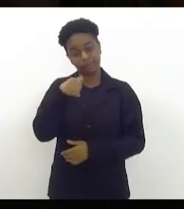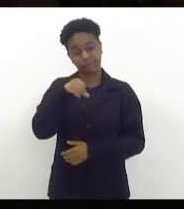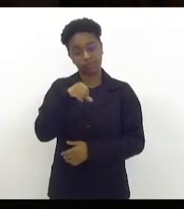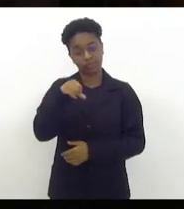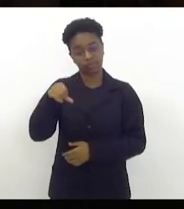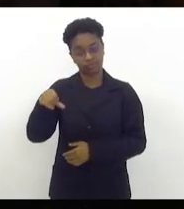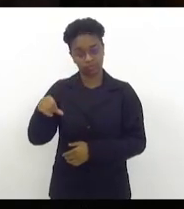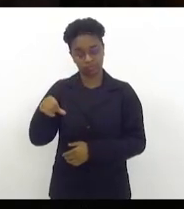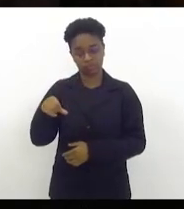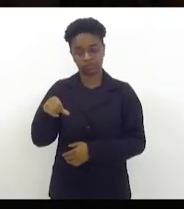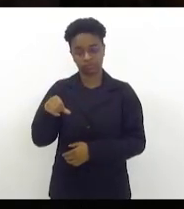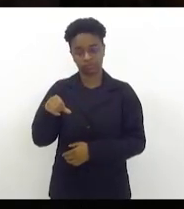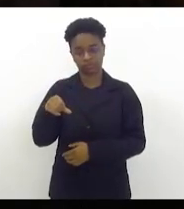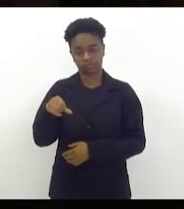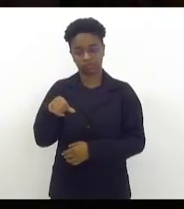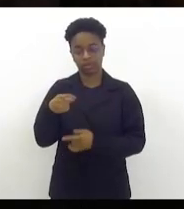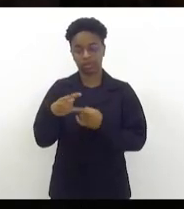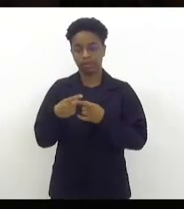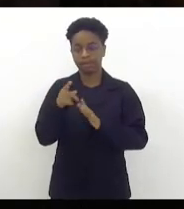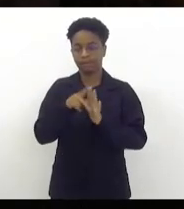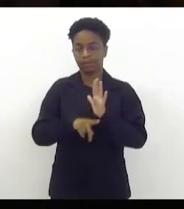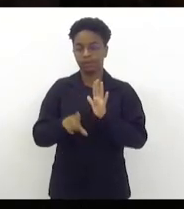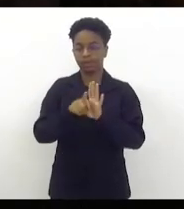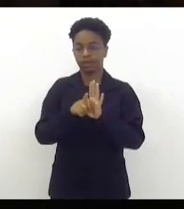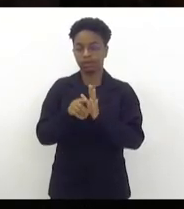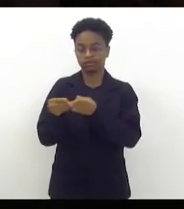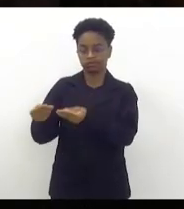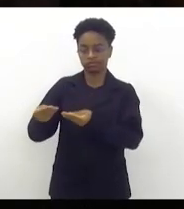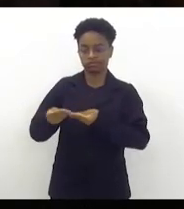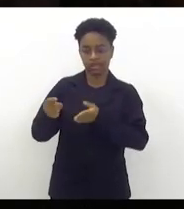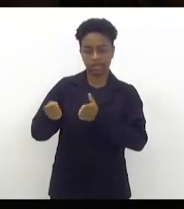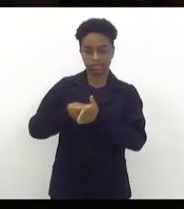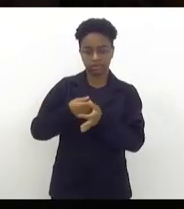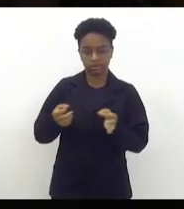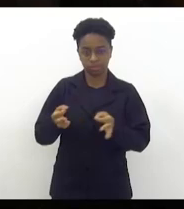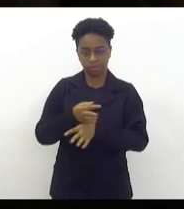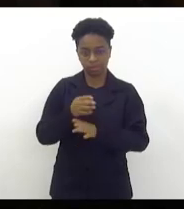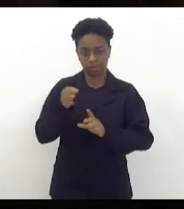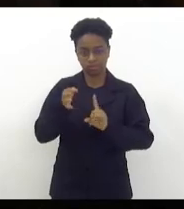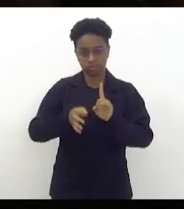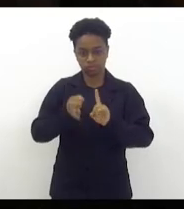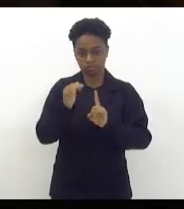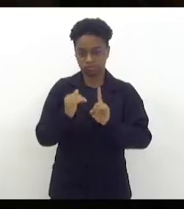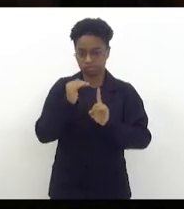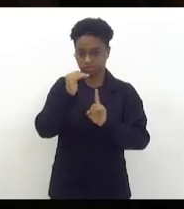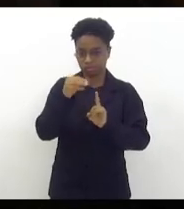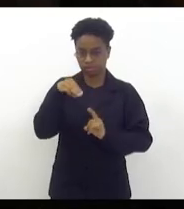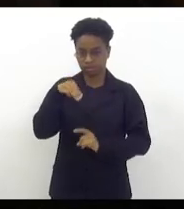1999. Então, o projeto de lei veio assinado pelo desembargador Manes, por quê?